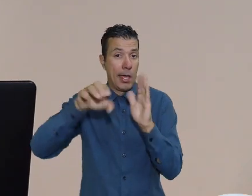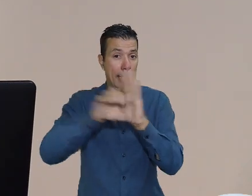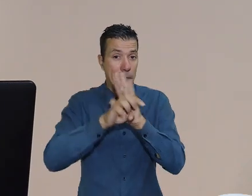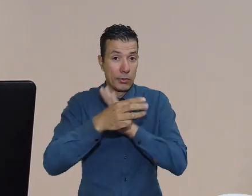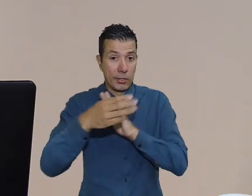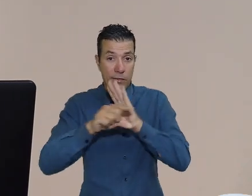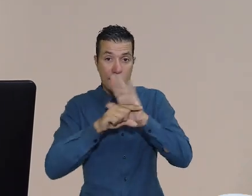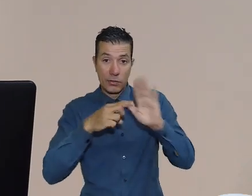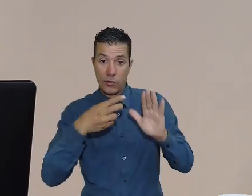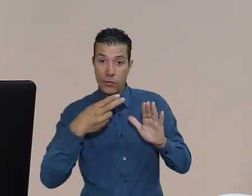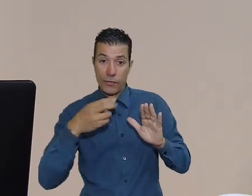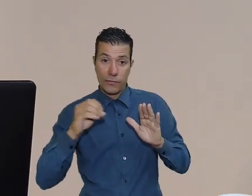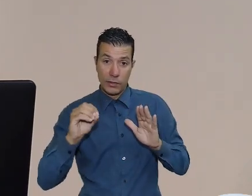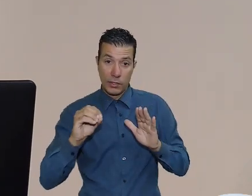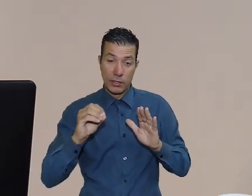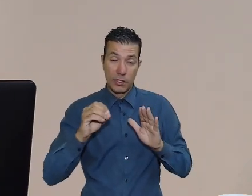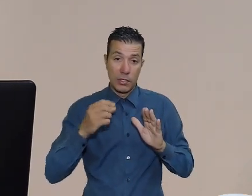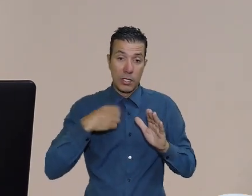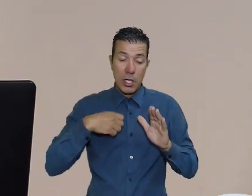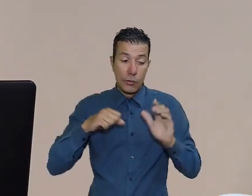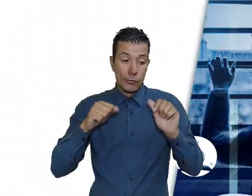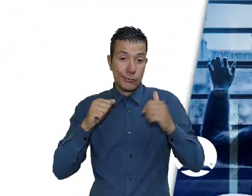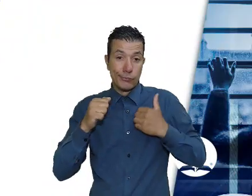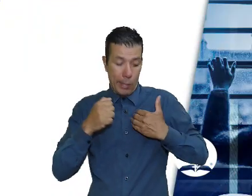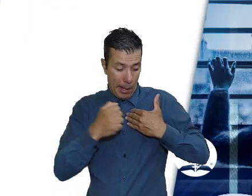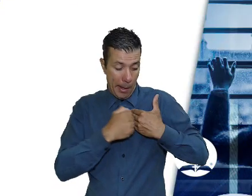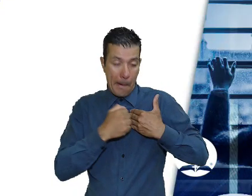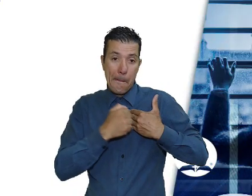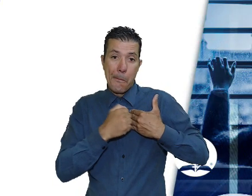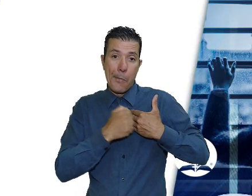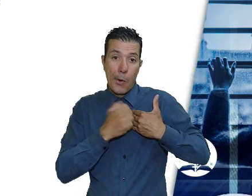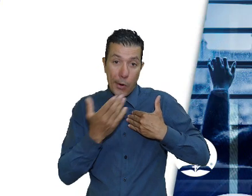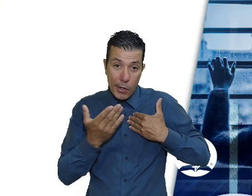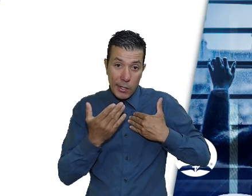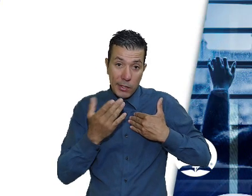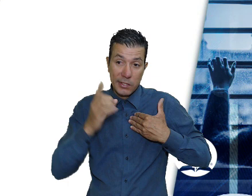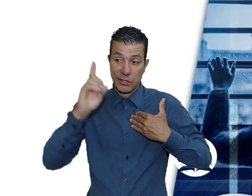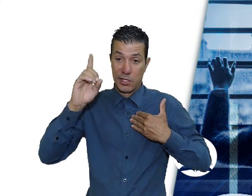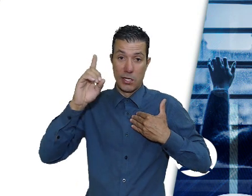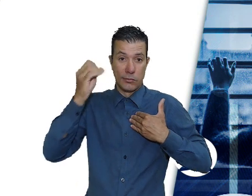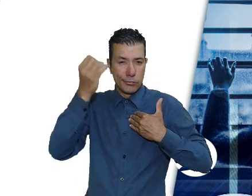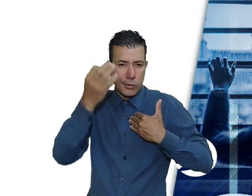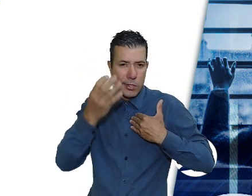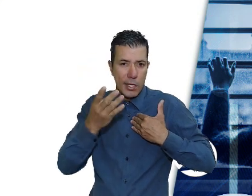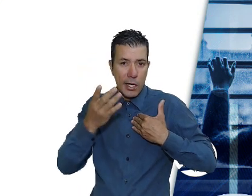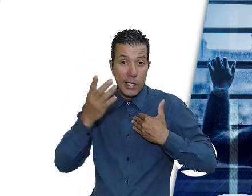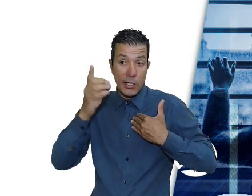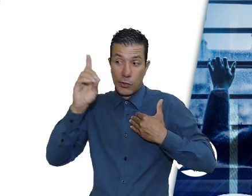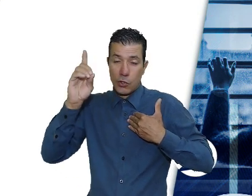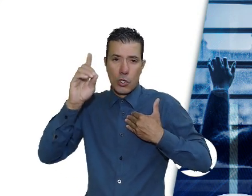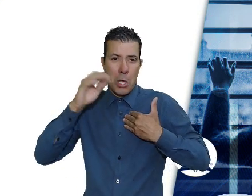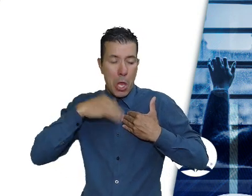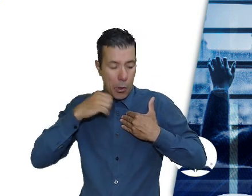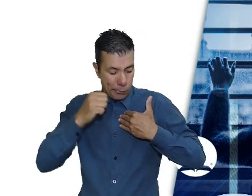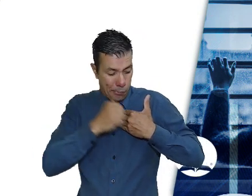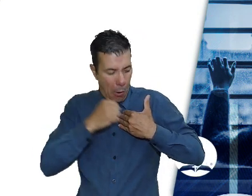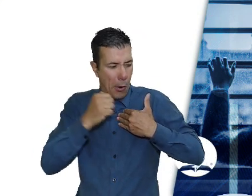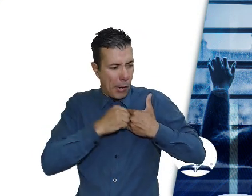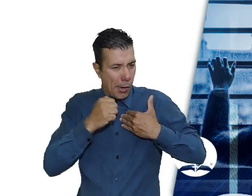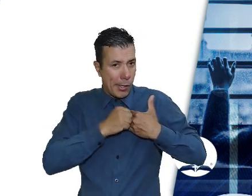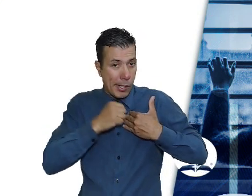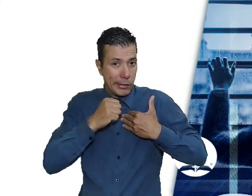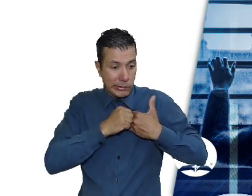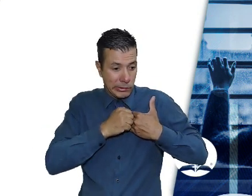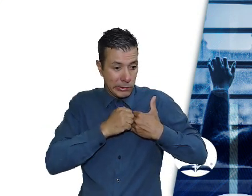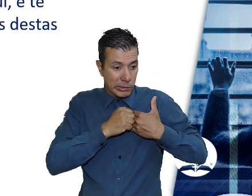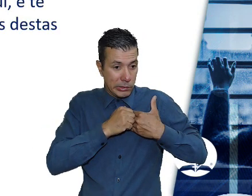verso 20, diz assim, ó: eis que estou à porta e bato. Se alguém ouvir a minha voz, eu entrarei, cearei com ele e ele comigo. Só